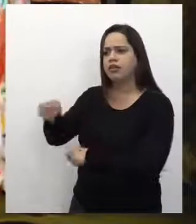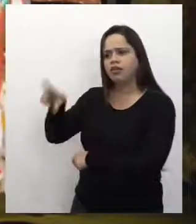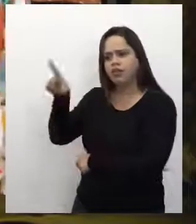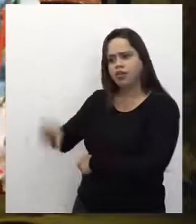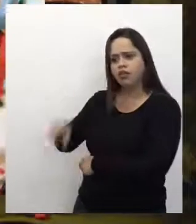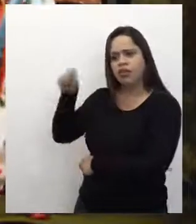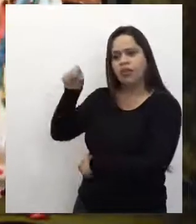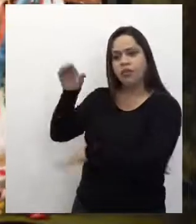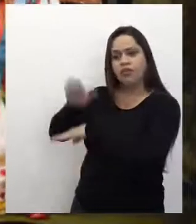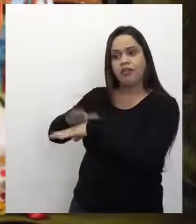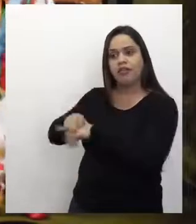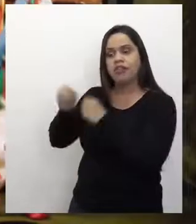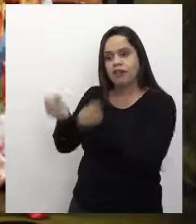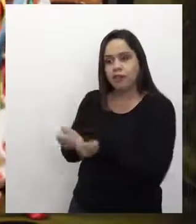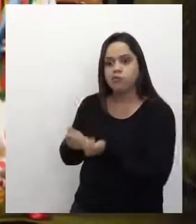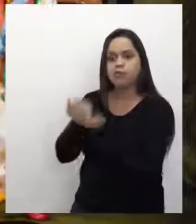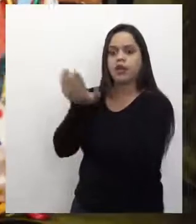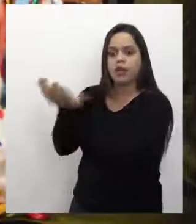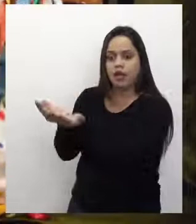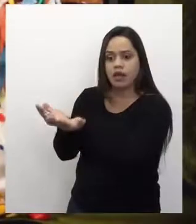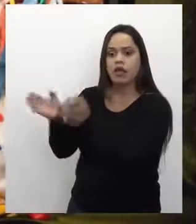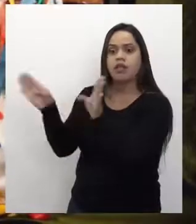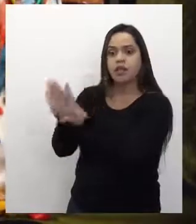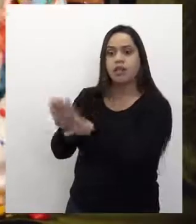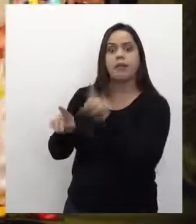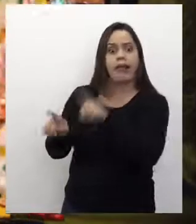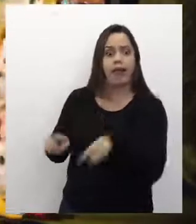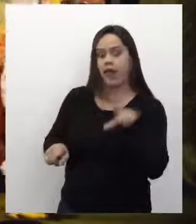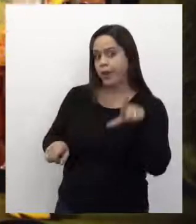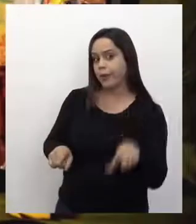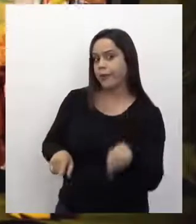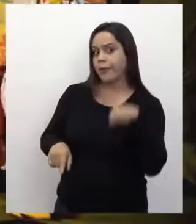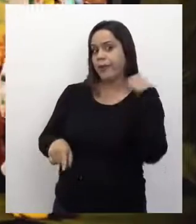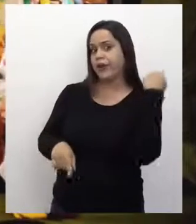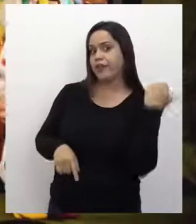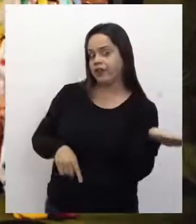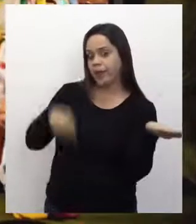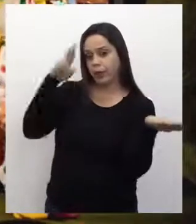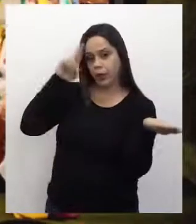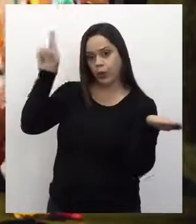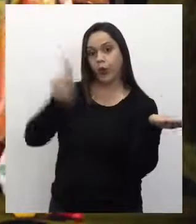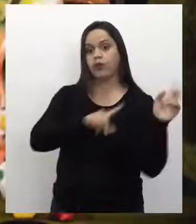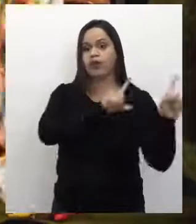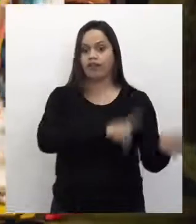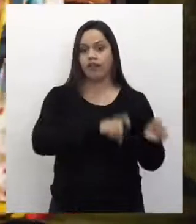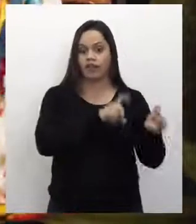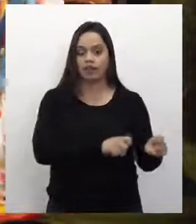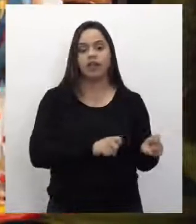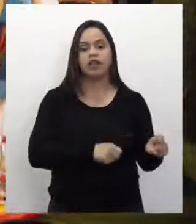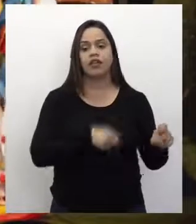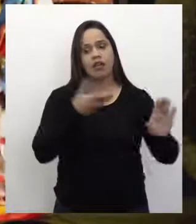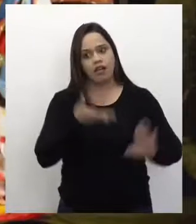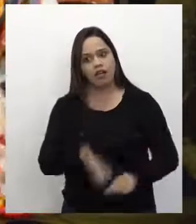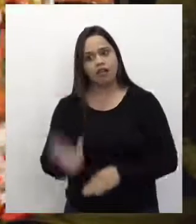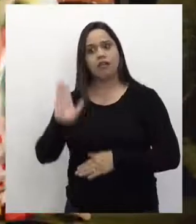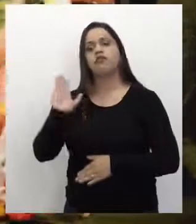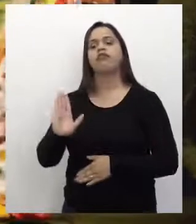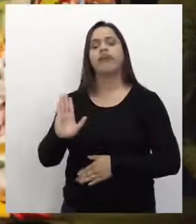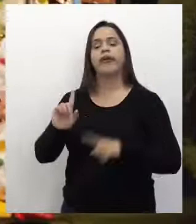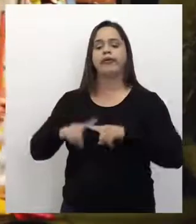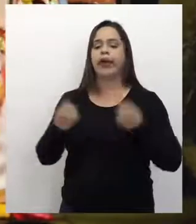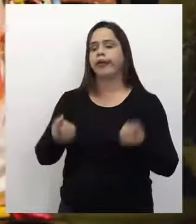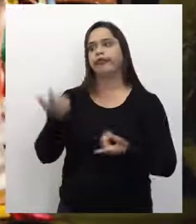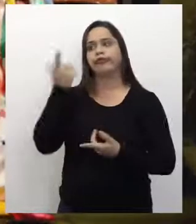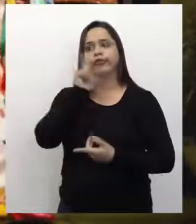para fazer a oferenda também era o preferido pelo dono da fazenda. Pai Mateus, desavisado, não